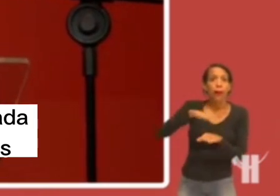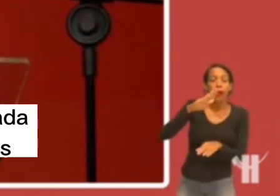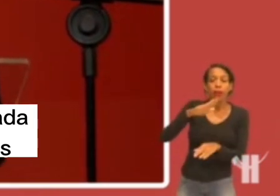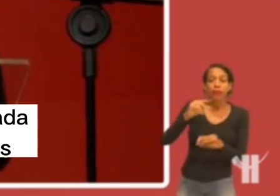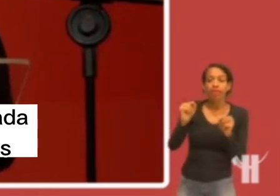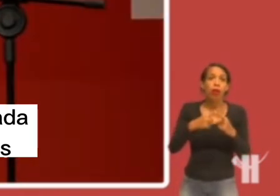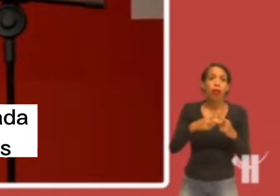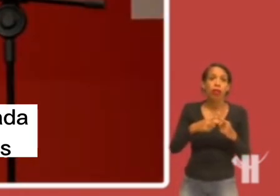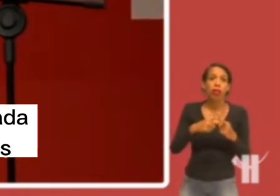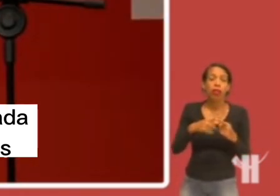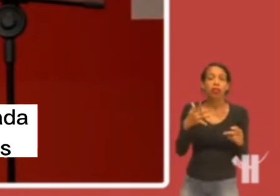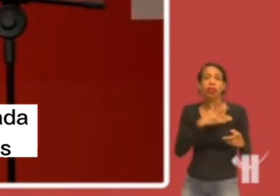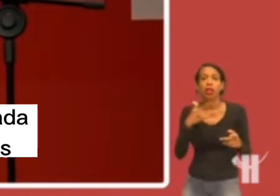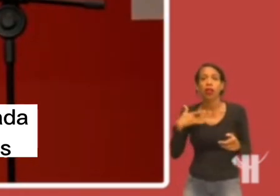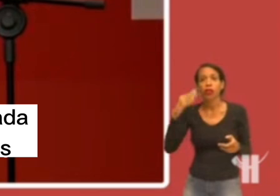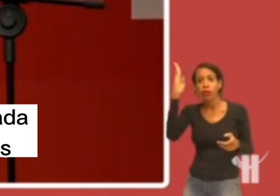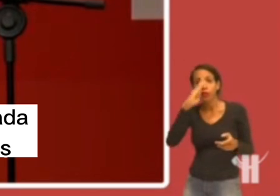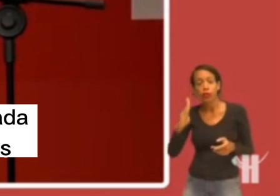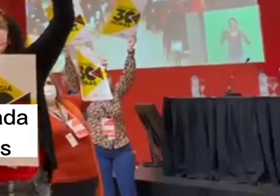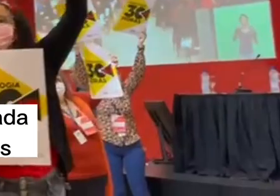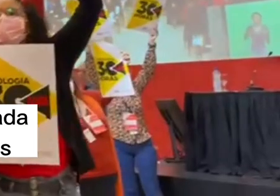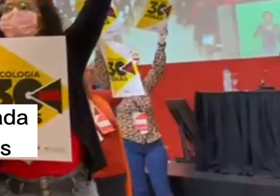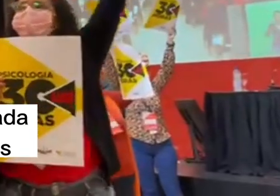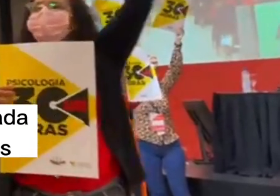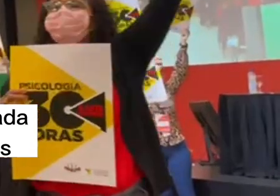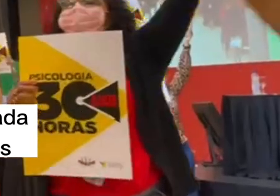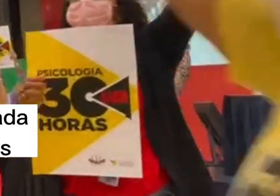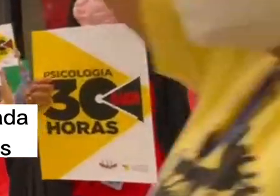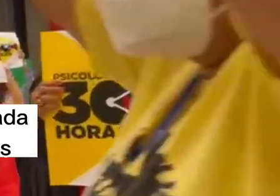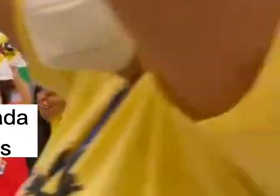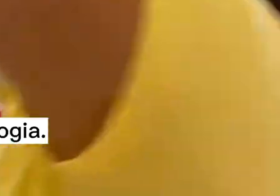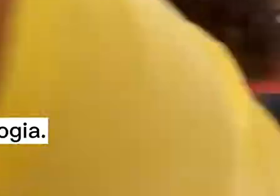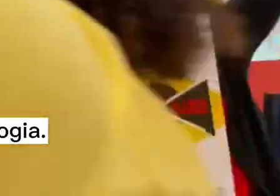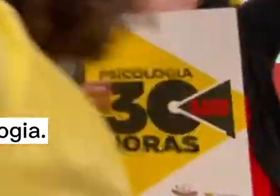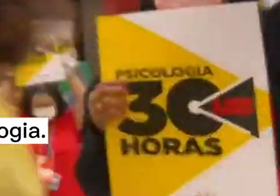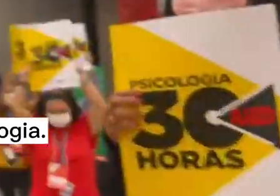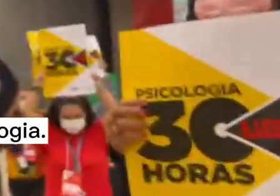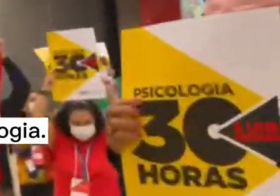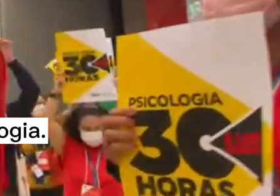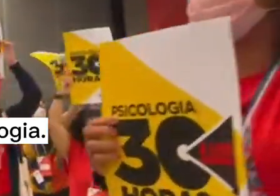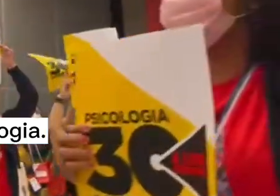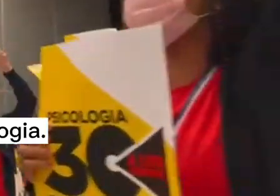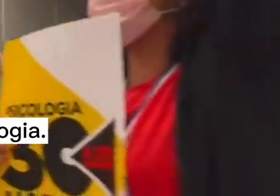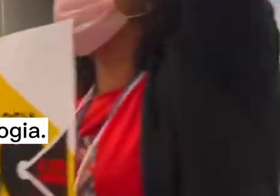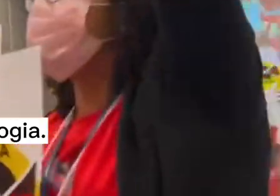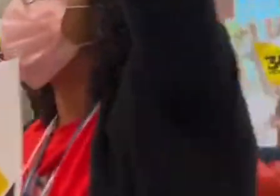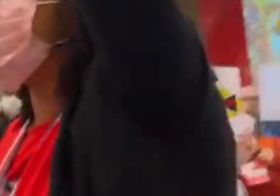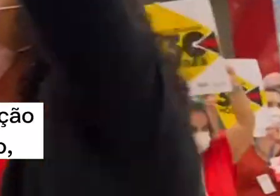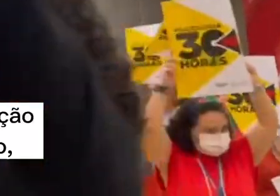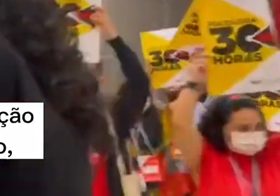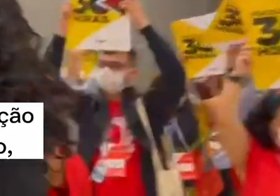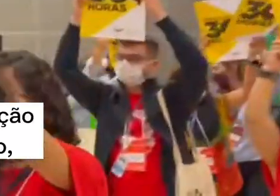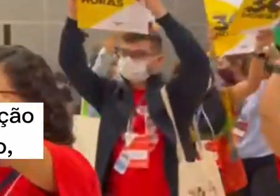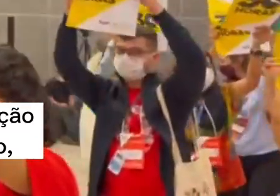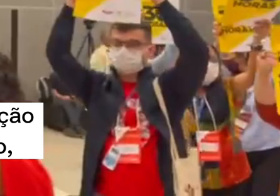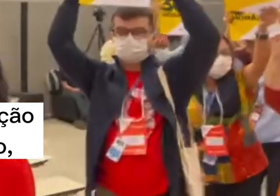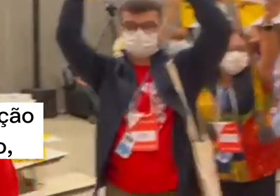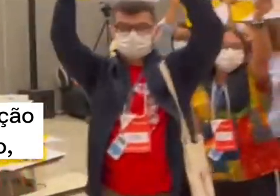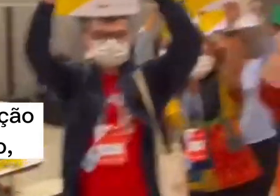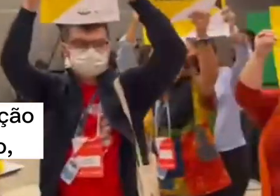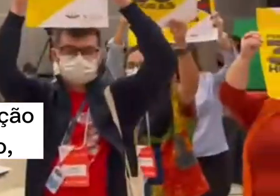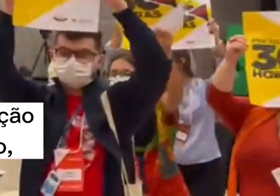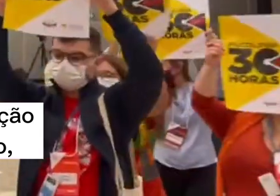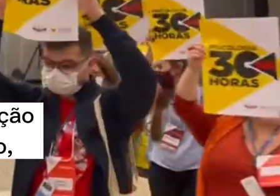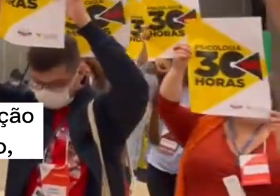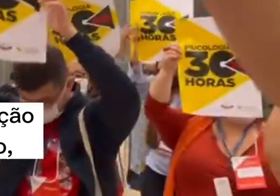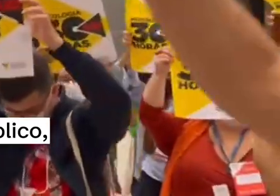de 2019, que trata da jornada de até 30 horas semanais para profissionais da psicologia. O PL está na pauta de